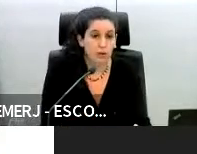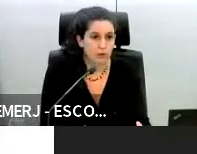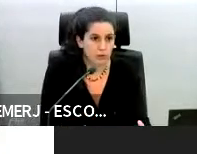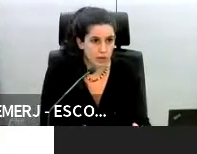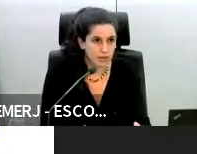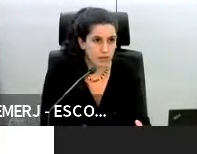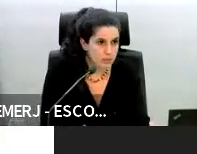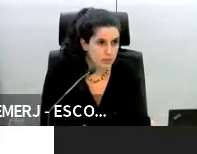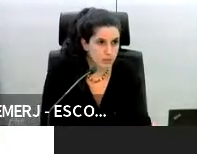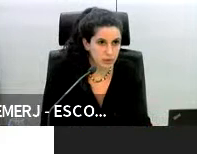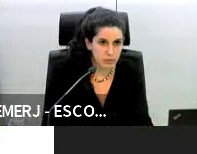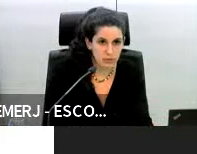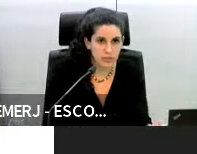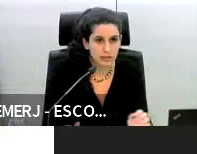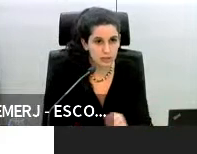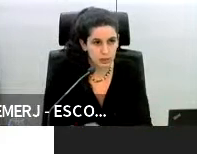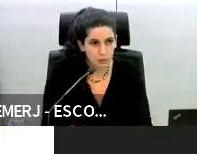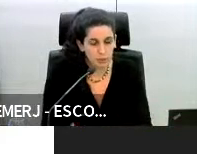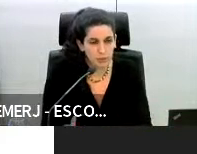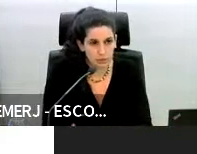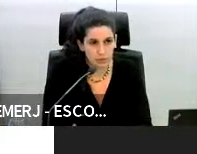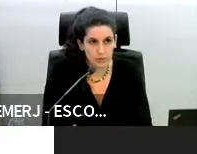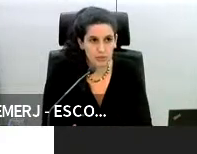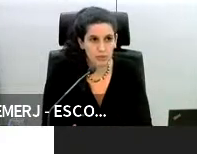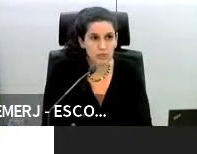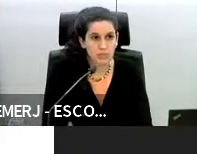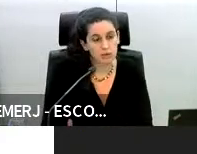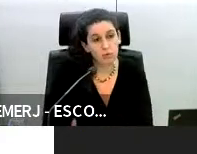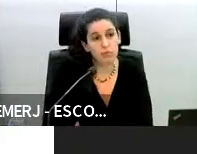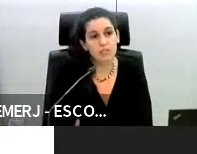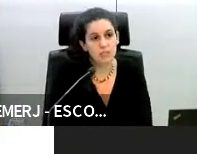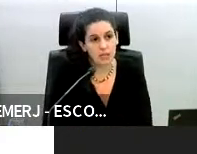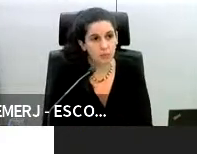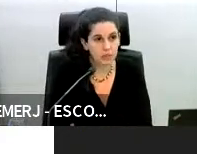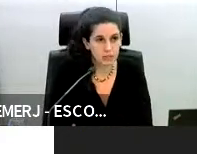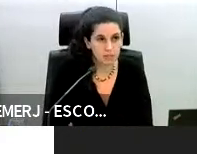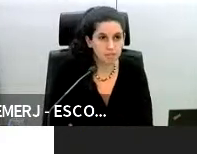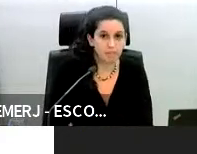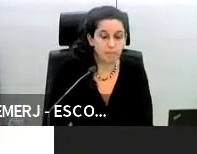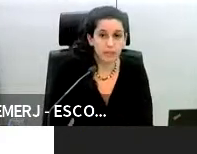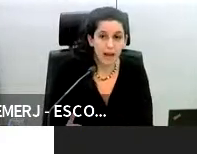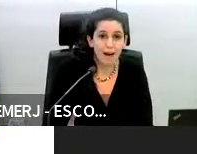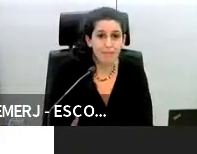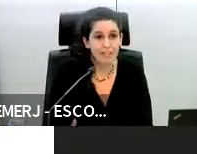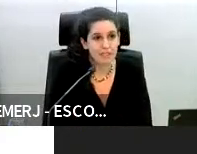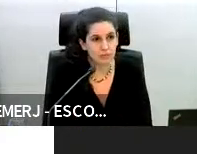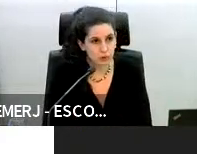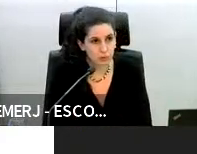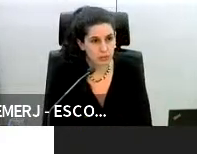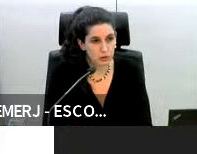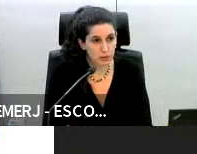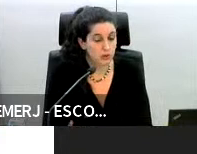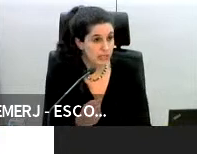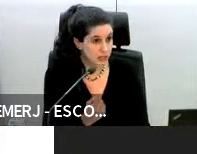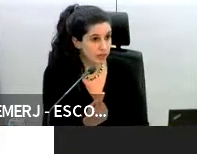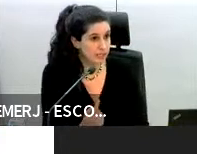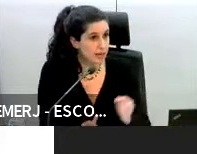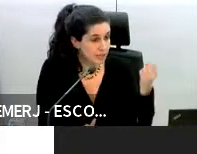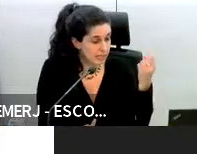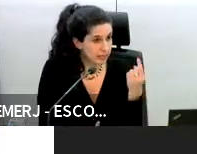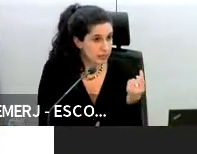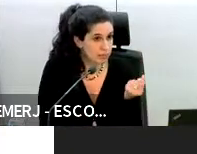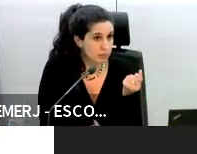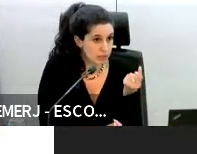dos focos, né, especialmente das magistradas, das promotoras, das defensoras, era convencer a polícia a fazer os seus procedimentos, e às